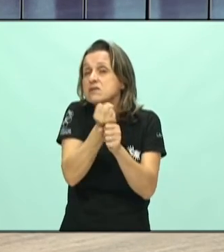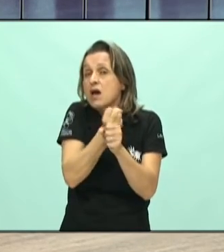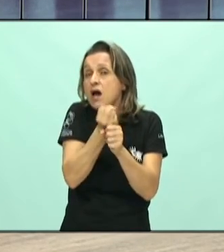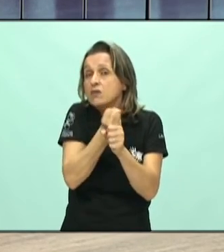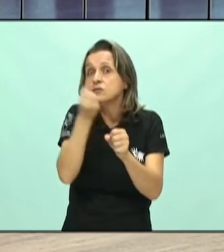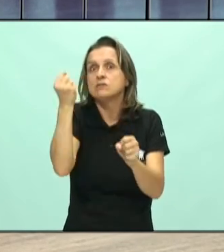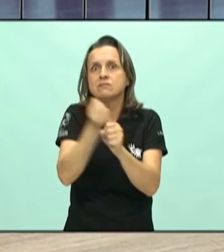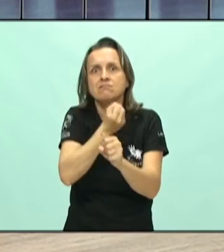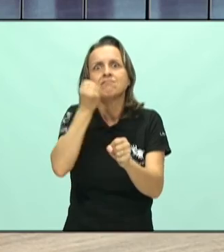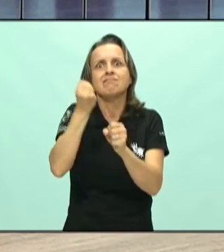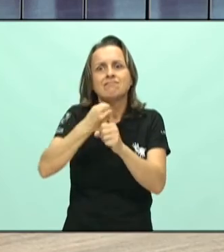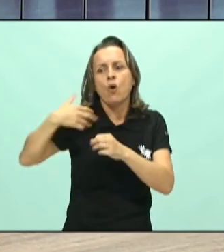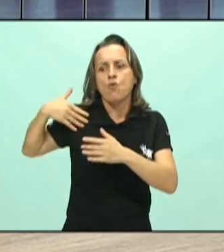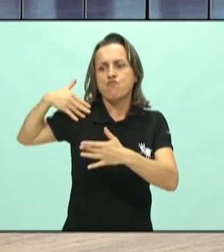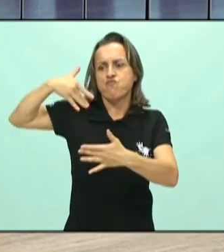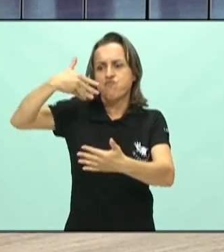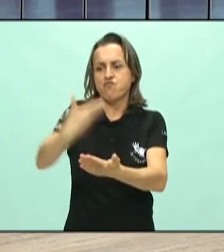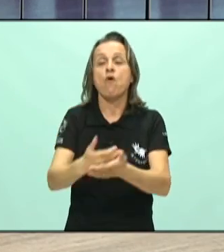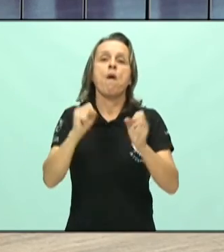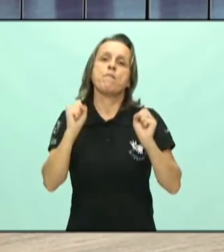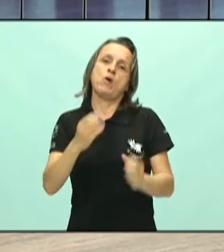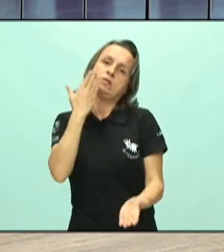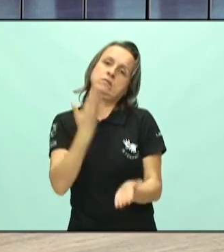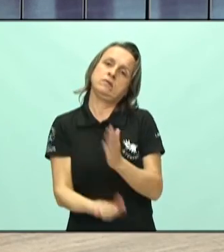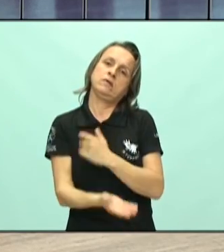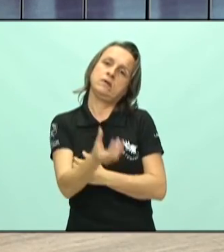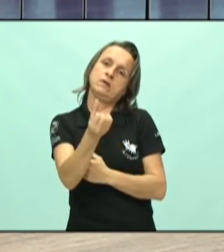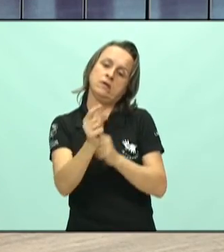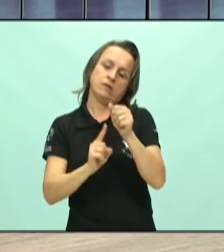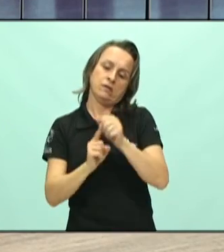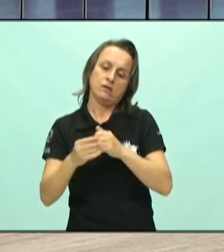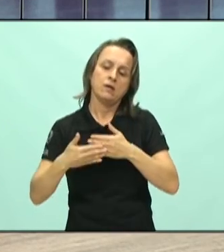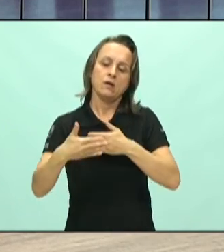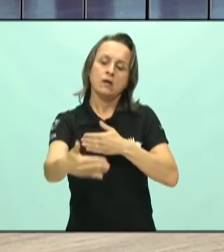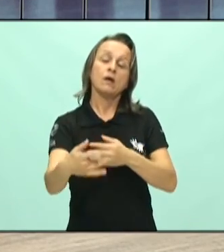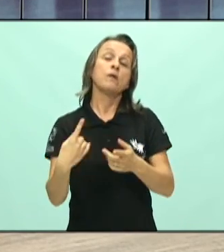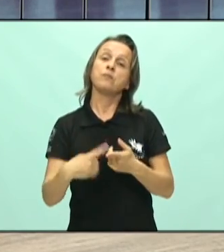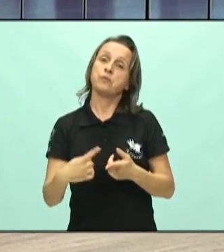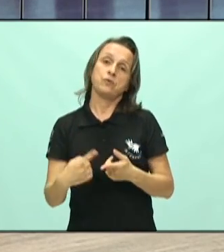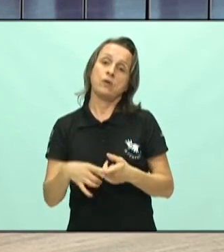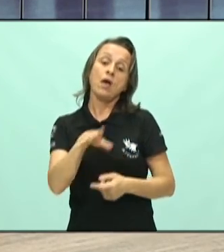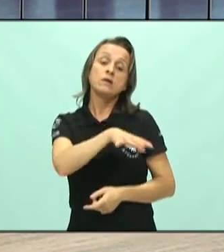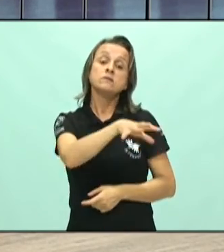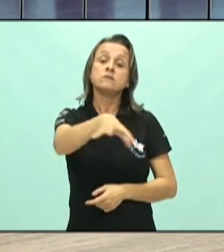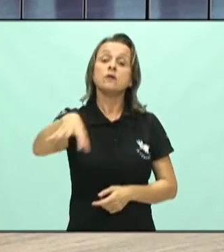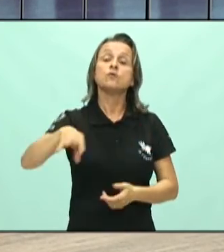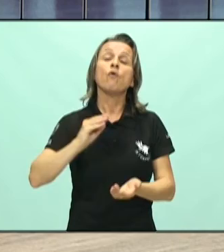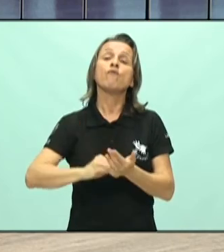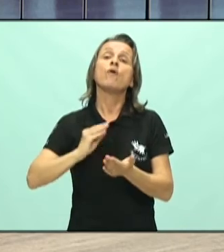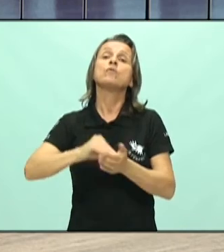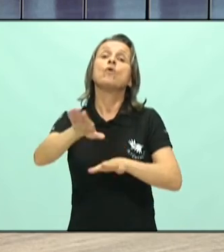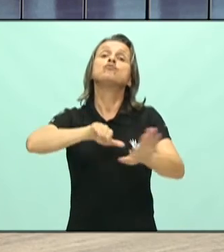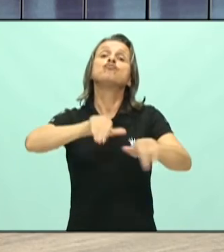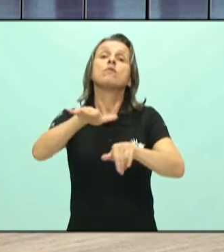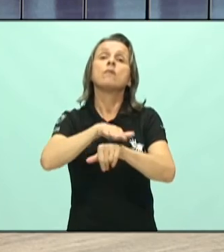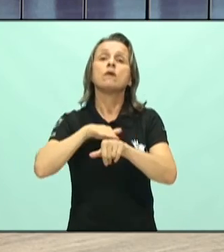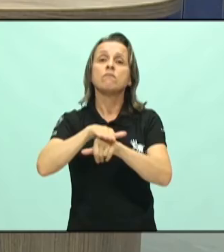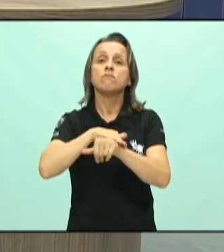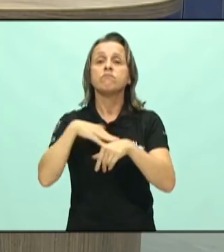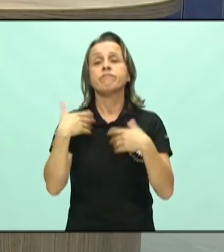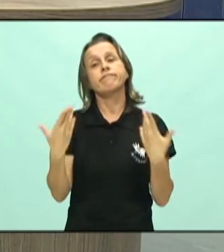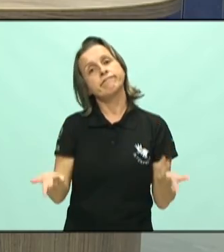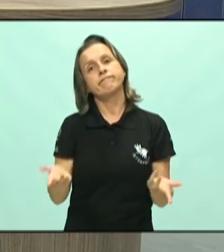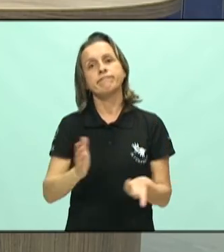ser perdido agora em 6 meses. E simplesmente porque os setores não foram chamados para conversar